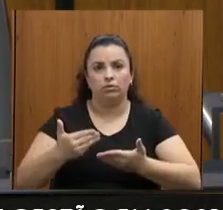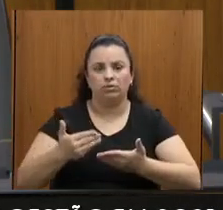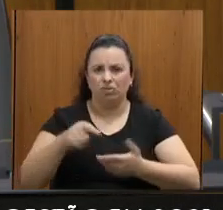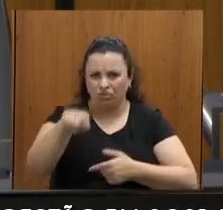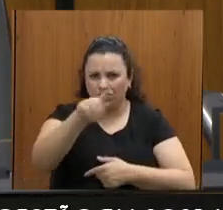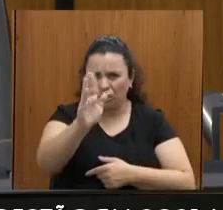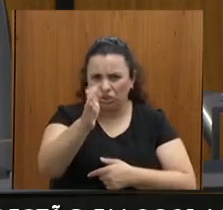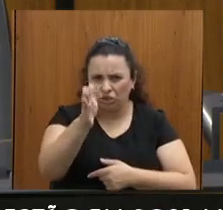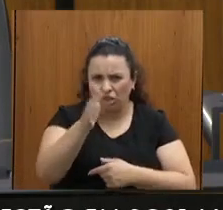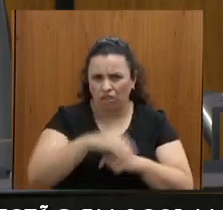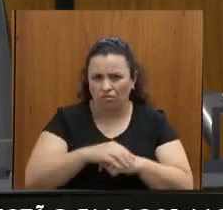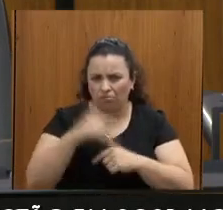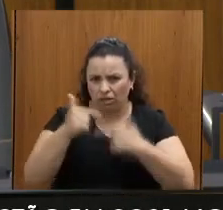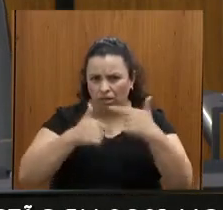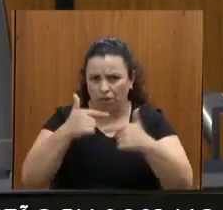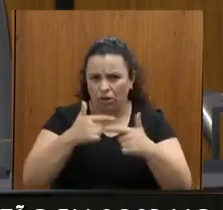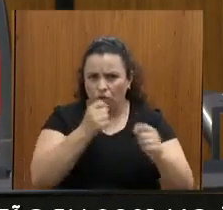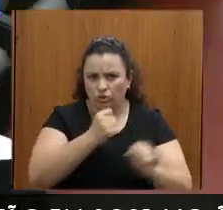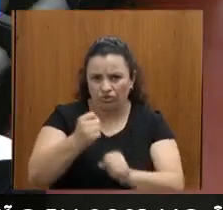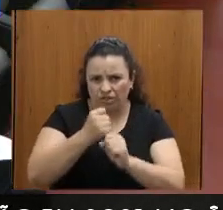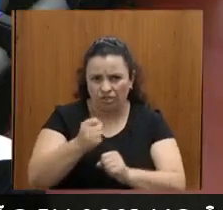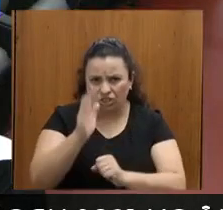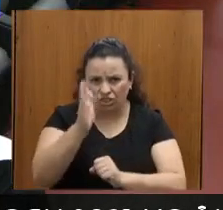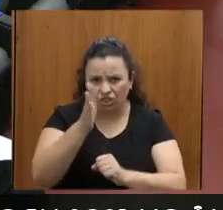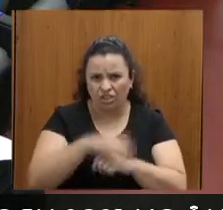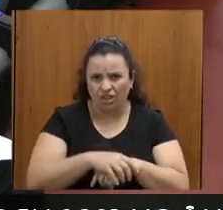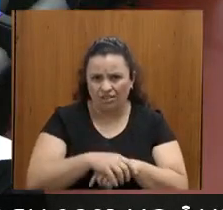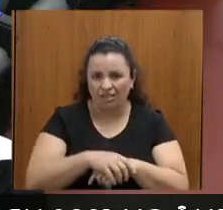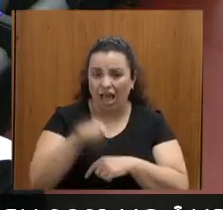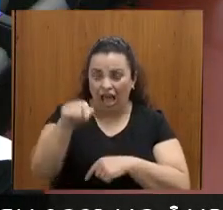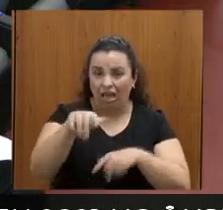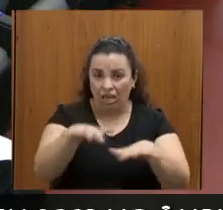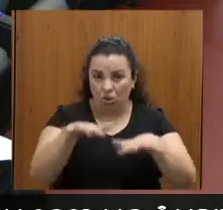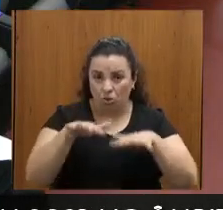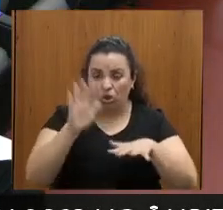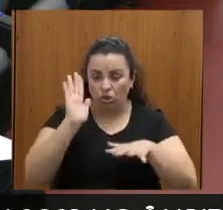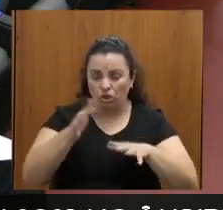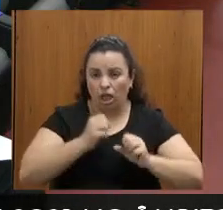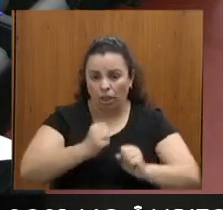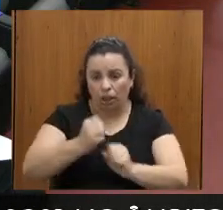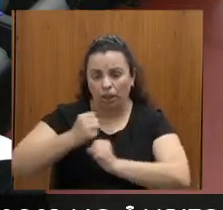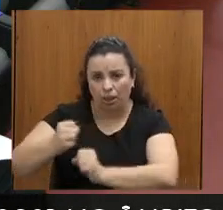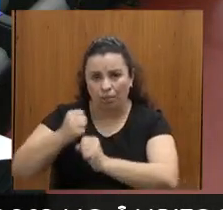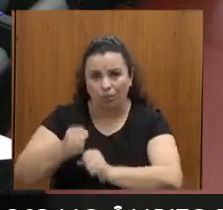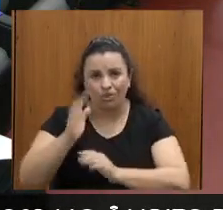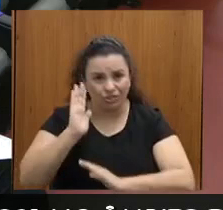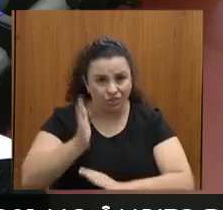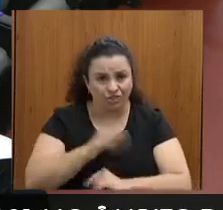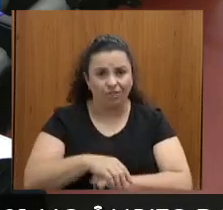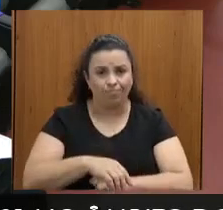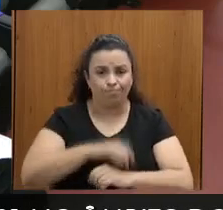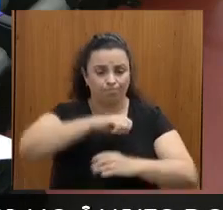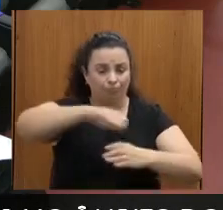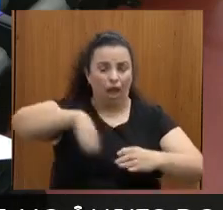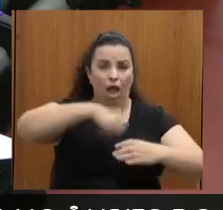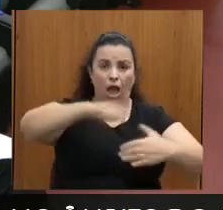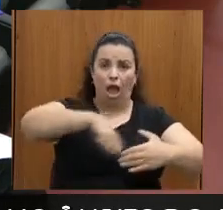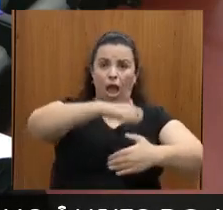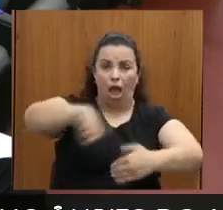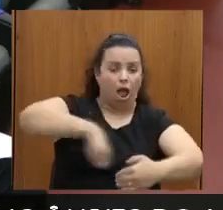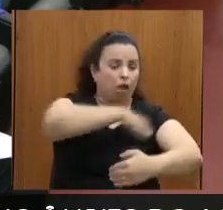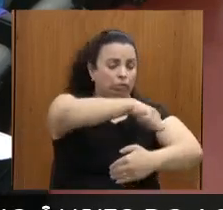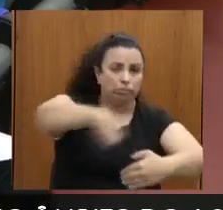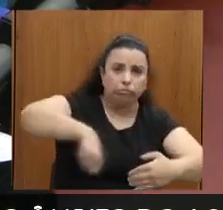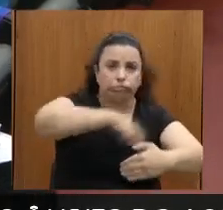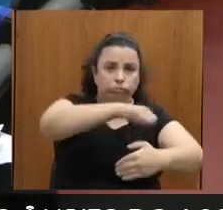faxina? Alguém que aqui nesse auditório já trabalhou de faxina? Já trabalhou fazendo comida para centenas de